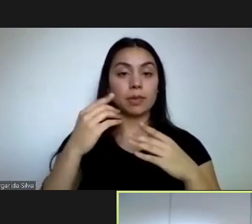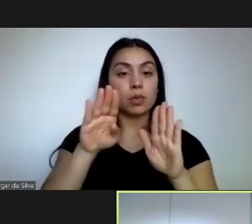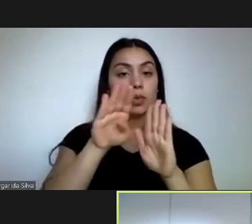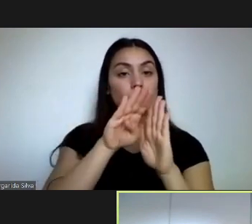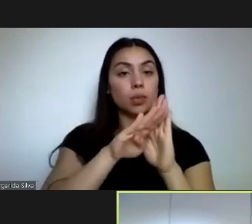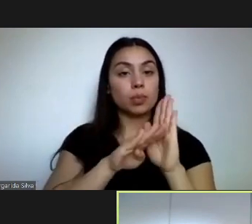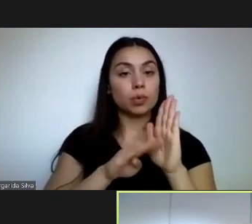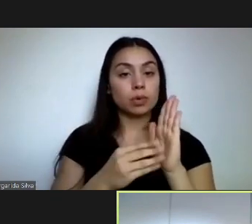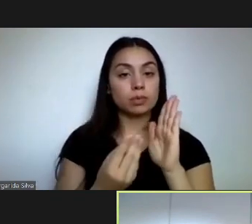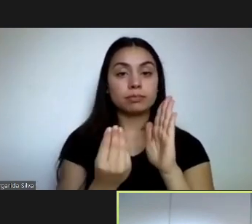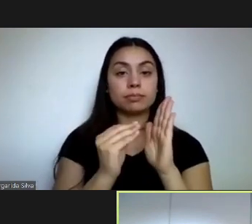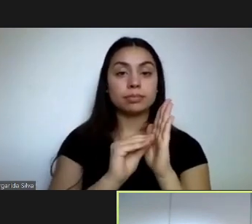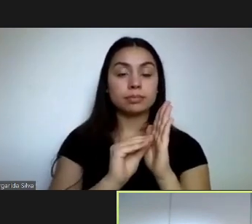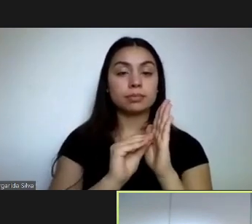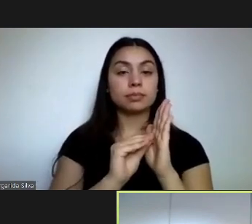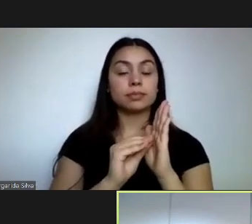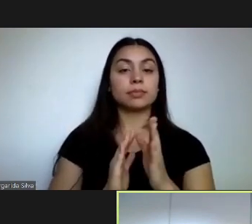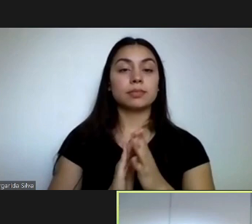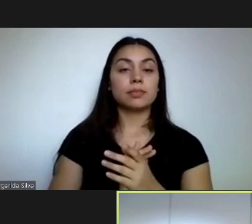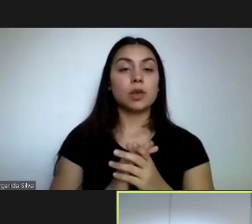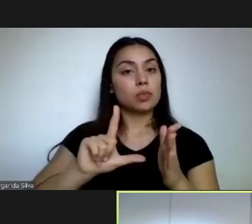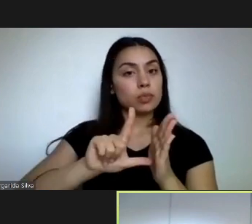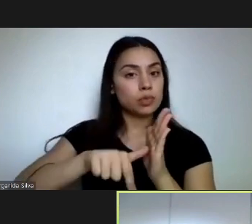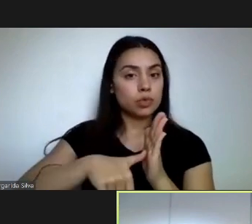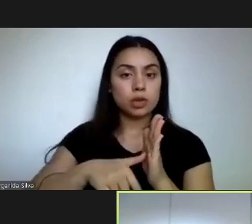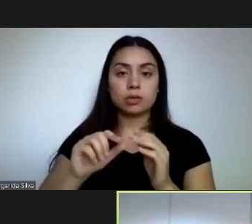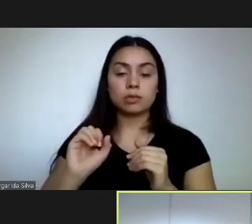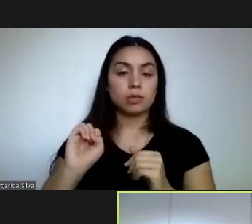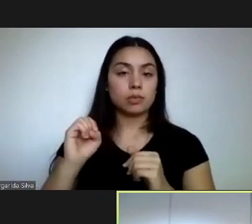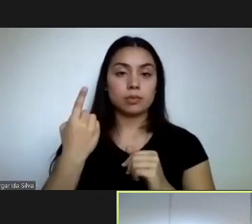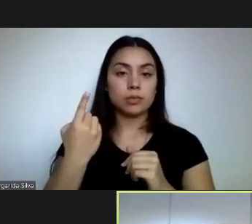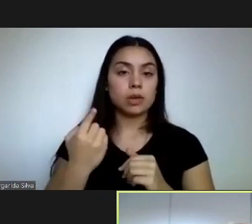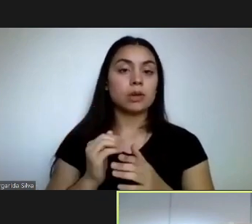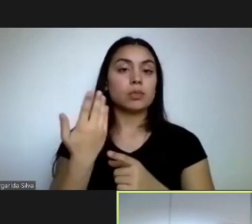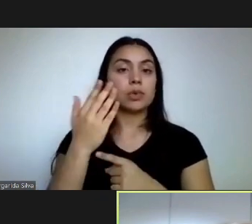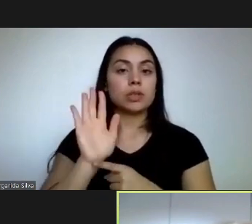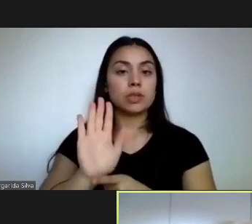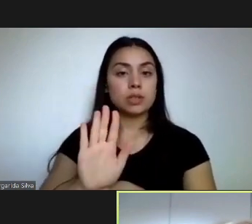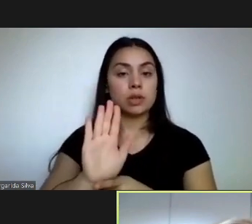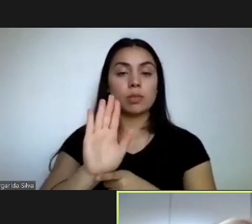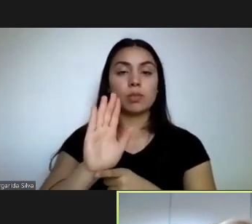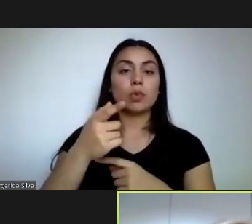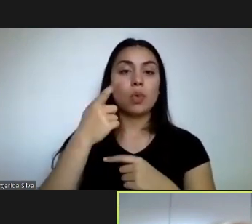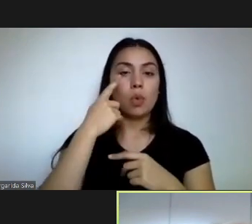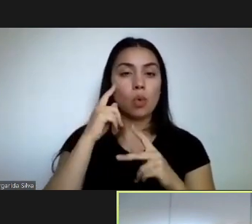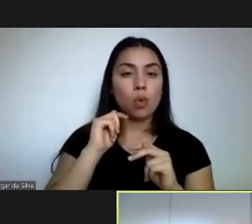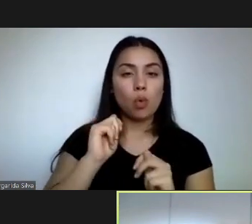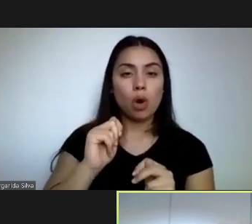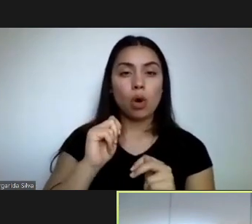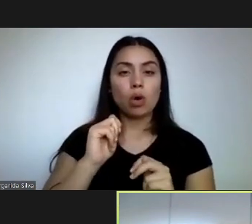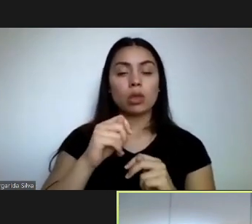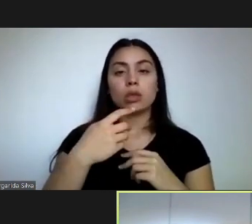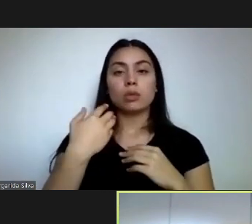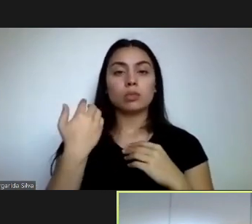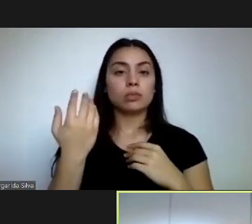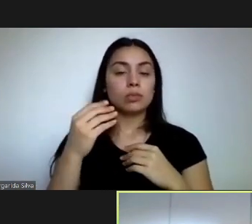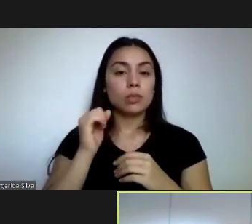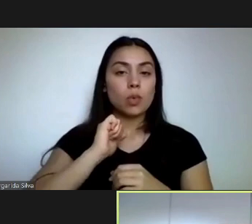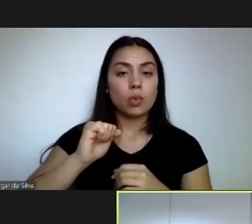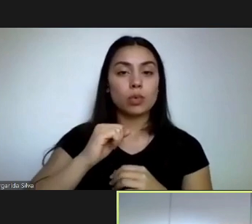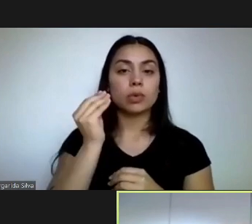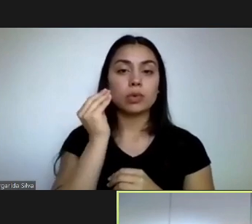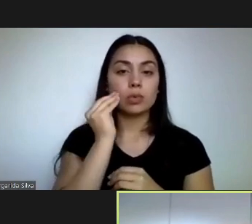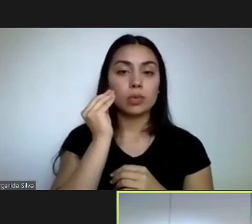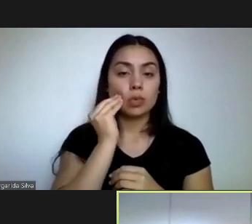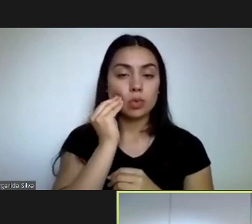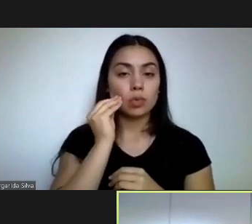temos projetos, e a Inês falou, por exemplo, no discurso do ódio, participamos também com o IPDJ, temos o Prémio Gandhi da